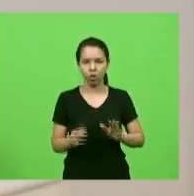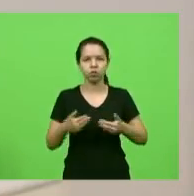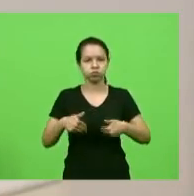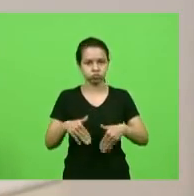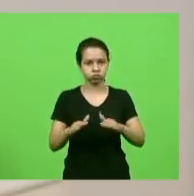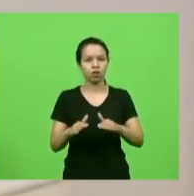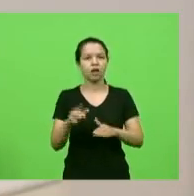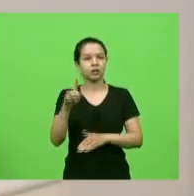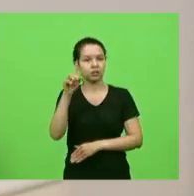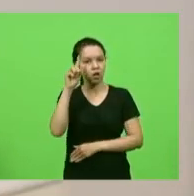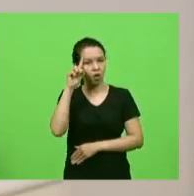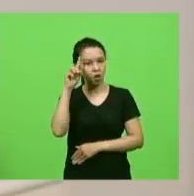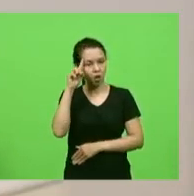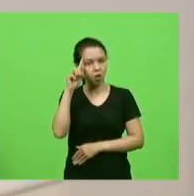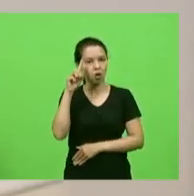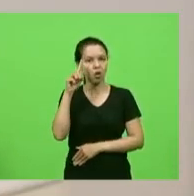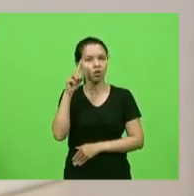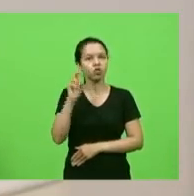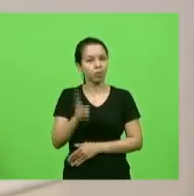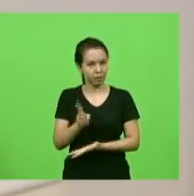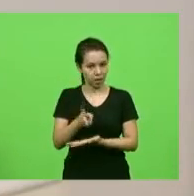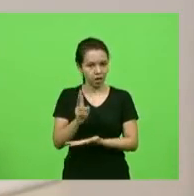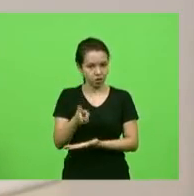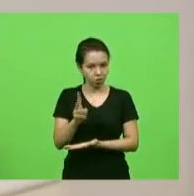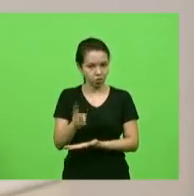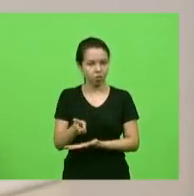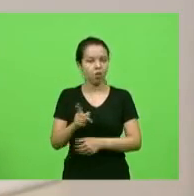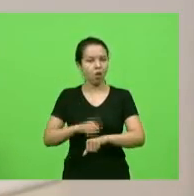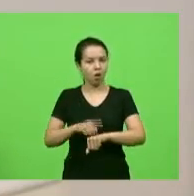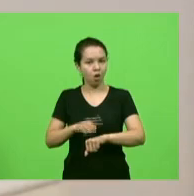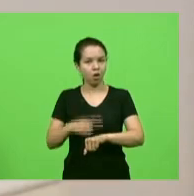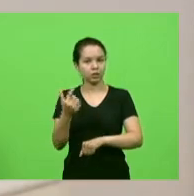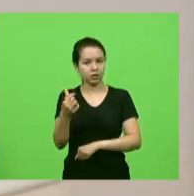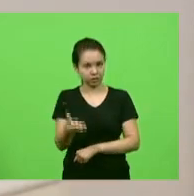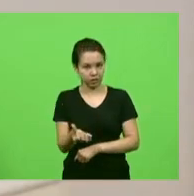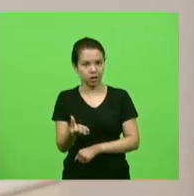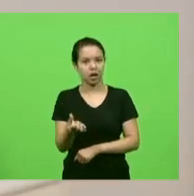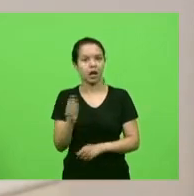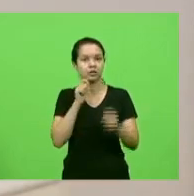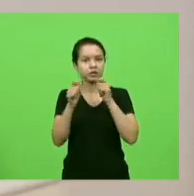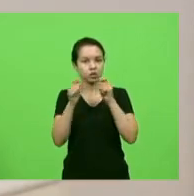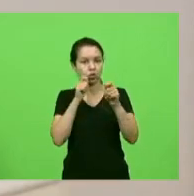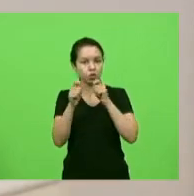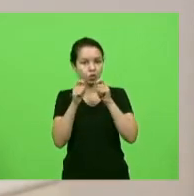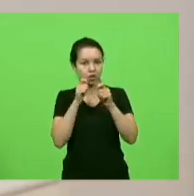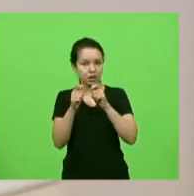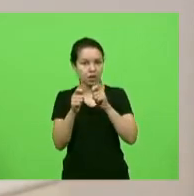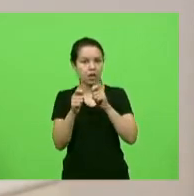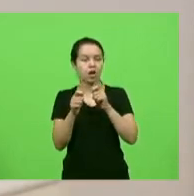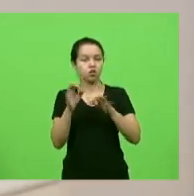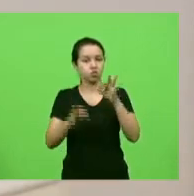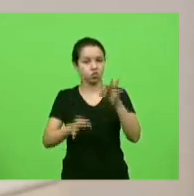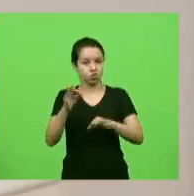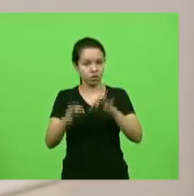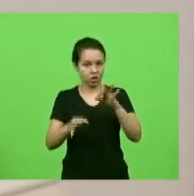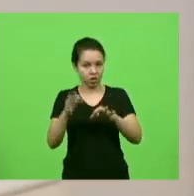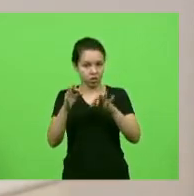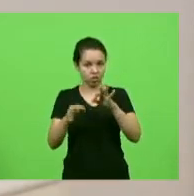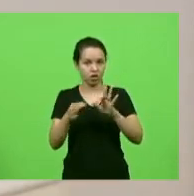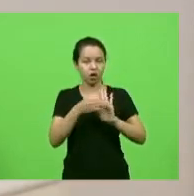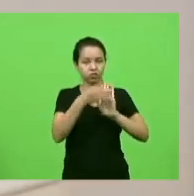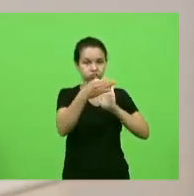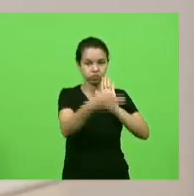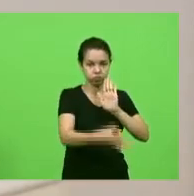mesmo dia, 27/3/2020, sobreveio o parecer da assessoria jurídica, por meio do qual se indagou, abre